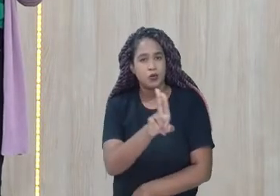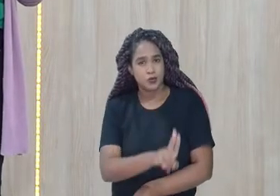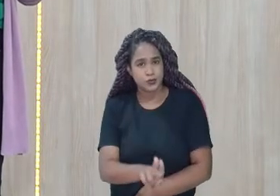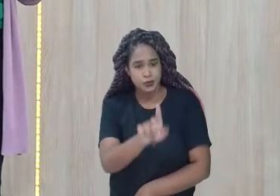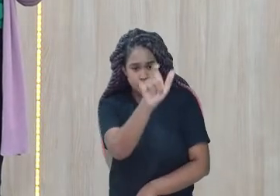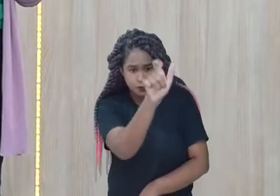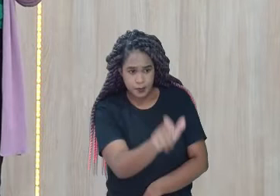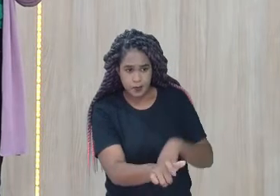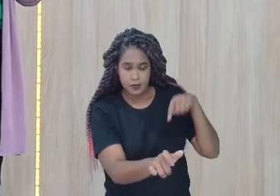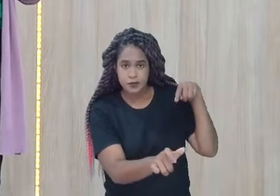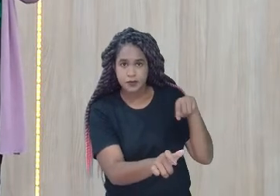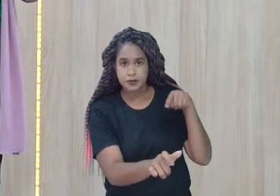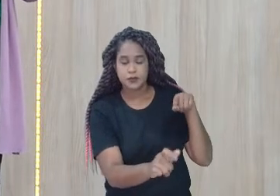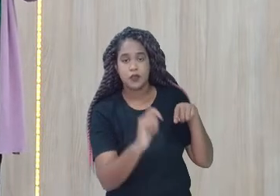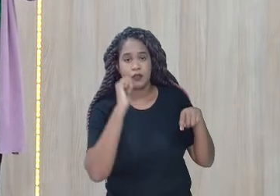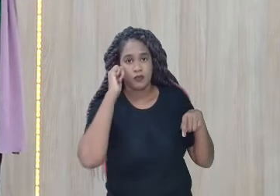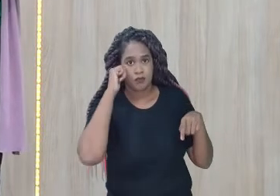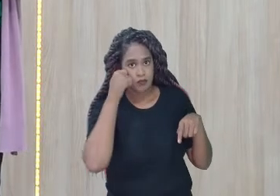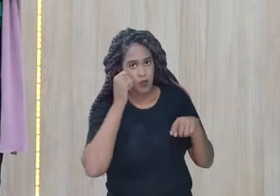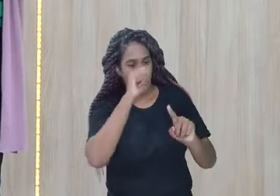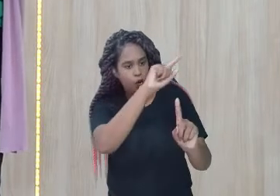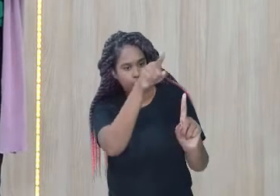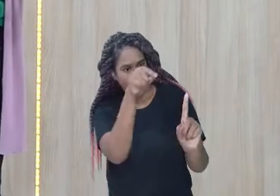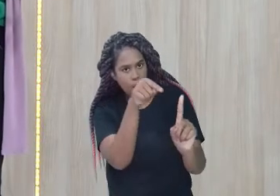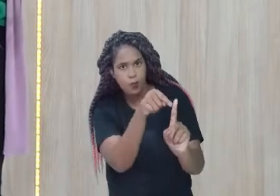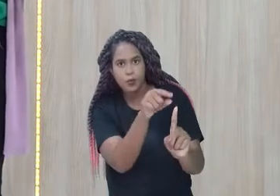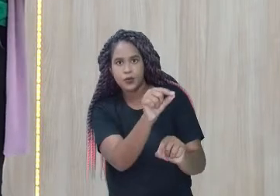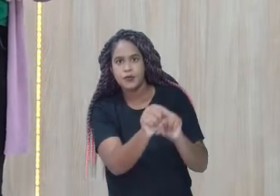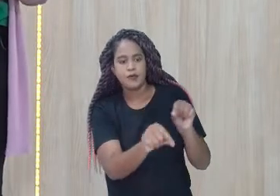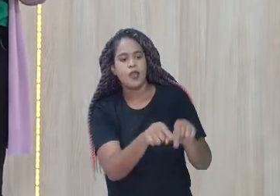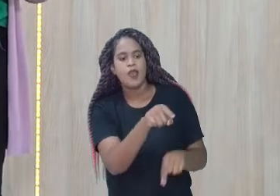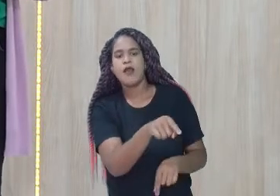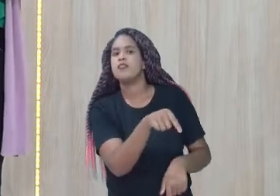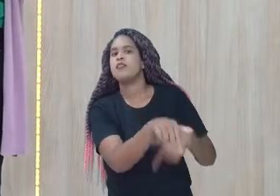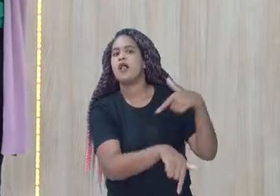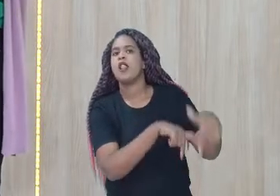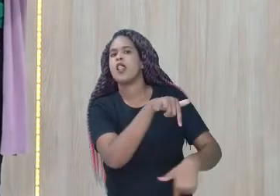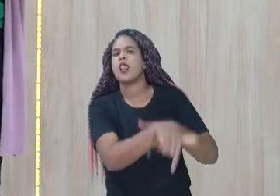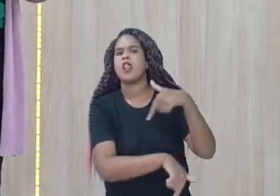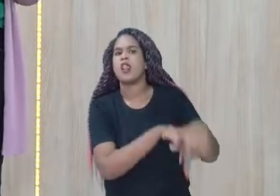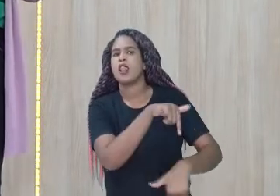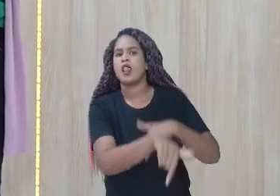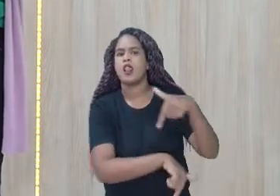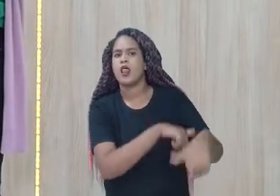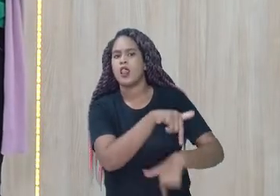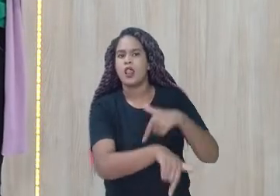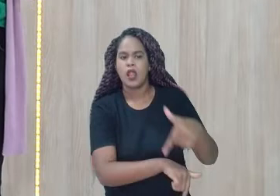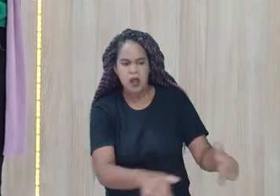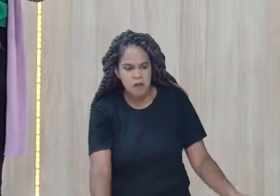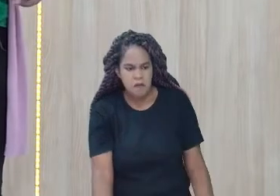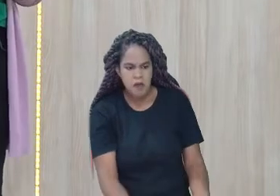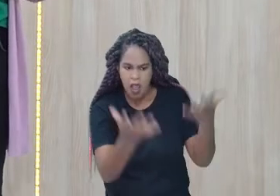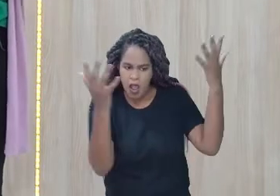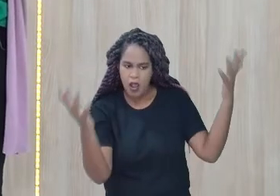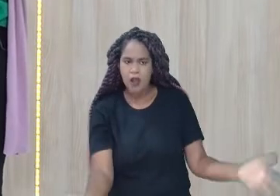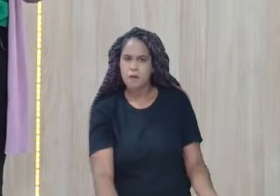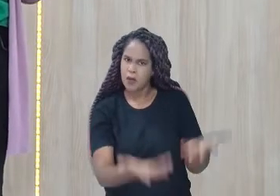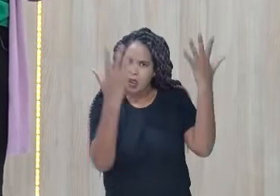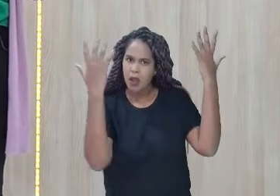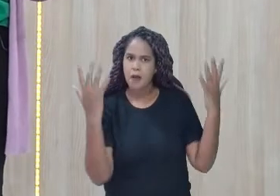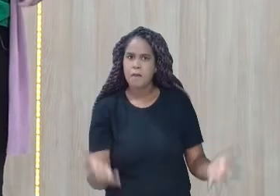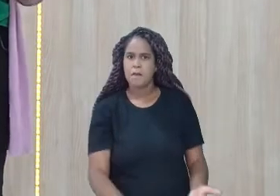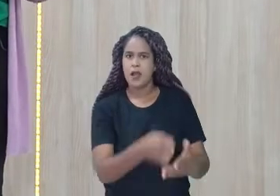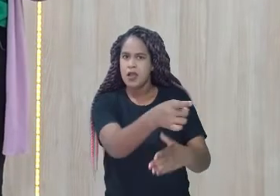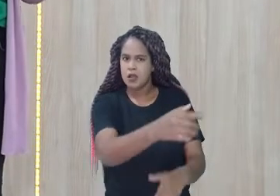pessoas de corpos negros como mão de obra, ou seja, como carvão impulsionador, né, aquele que é o